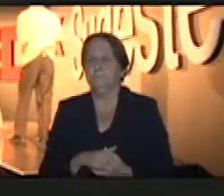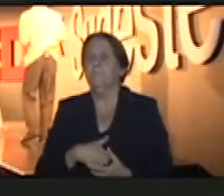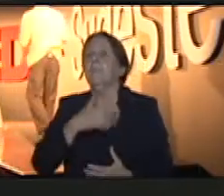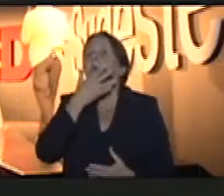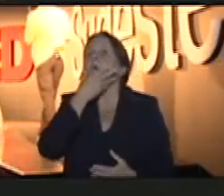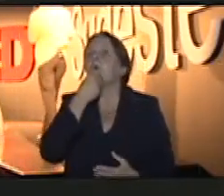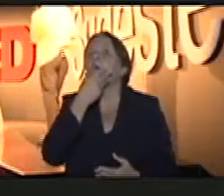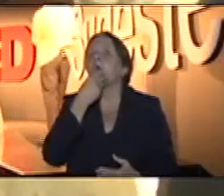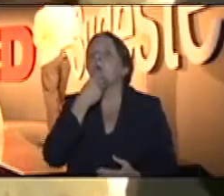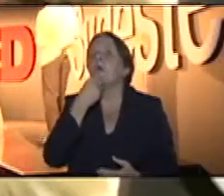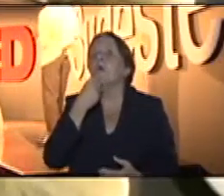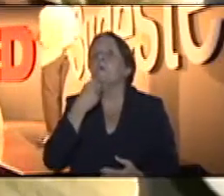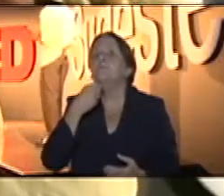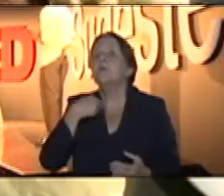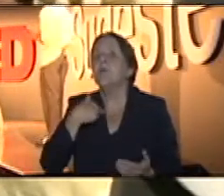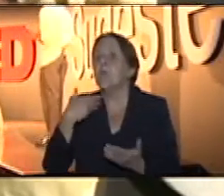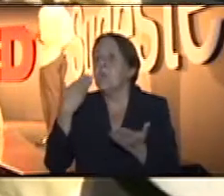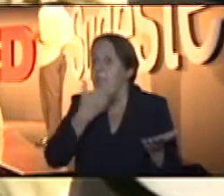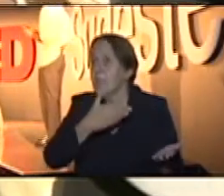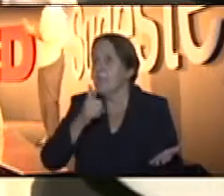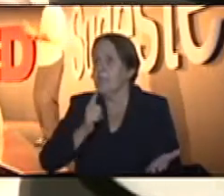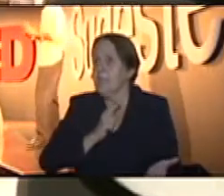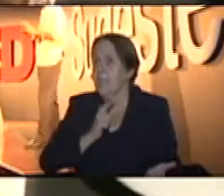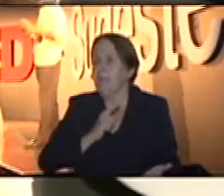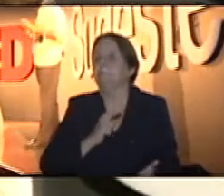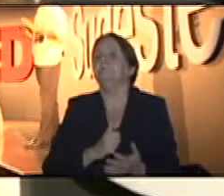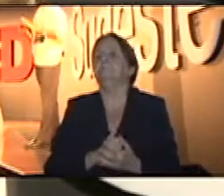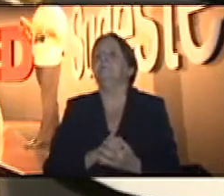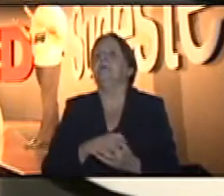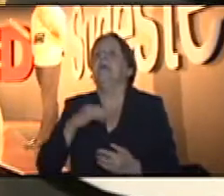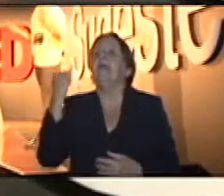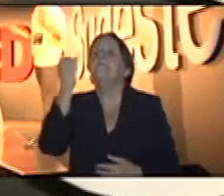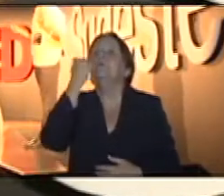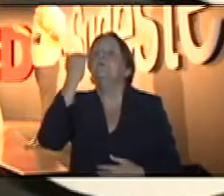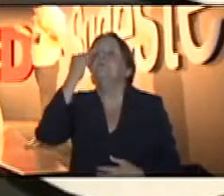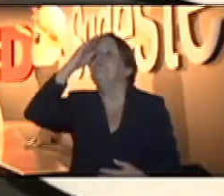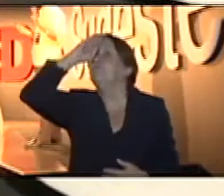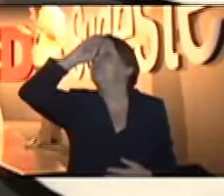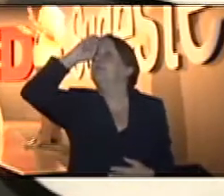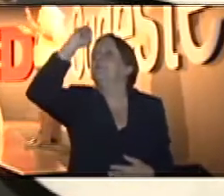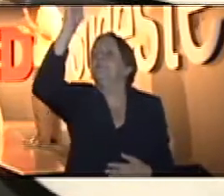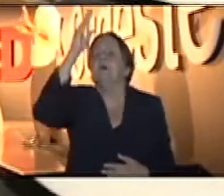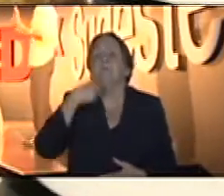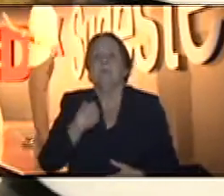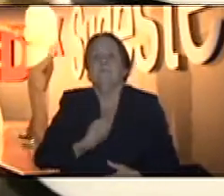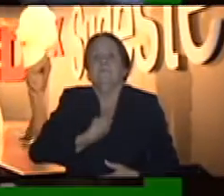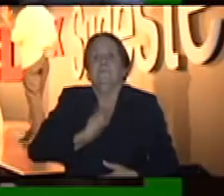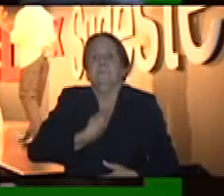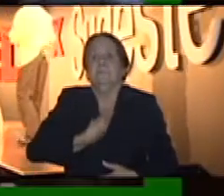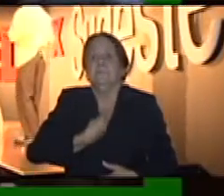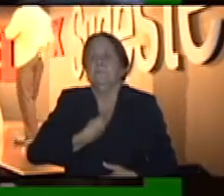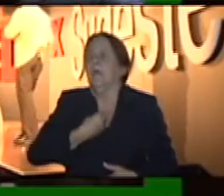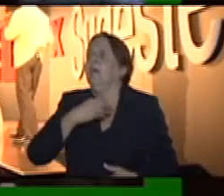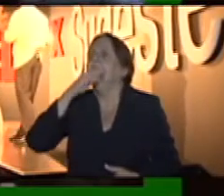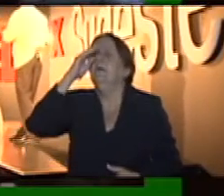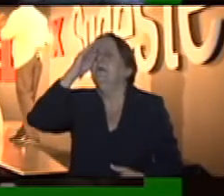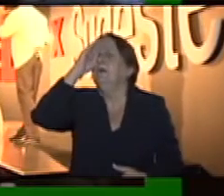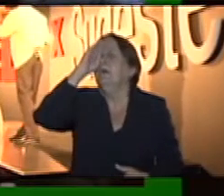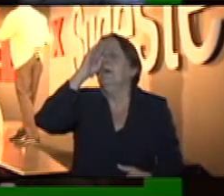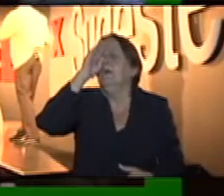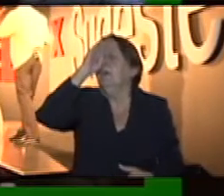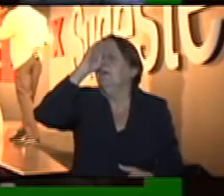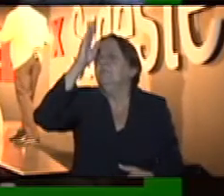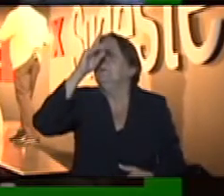homens como esses que aí estão que tiveram uma importância fundamental na minha vida e na vida de dezenas e